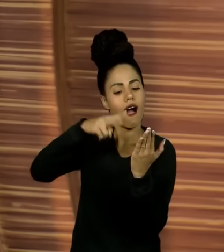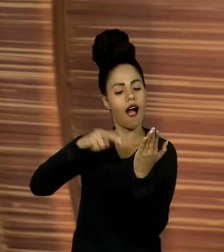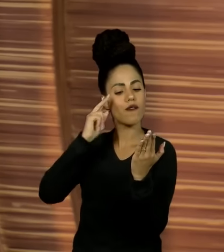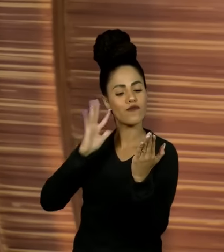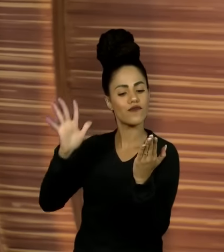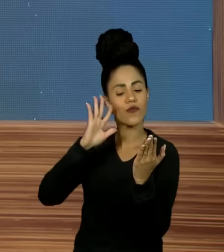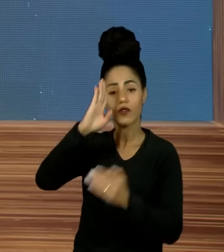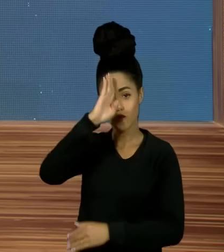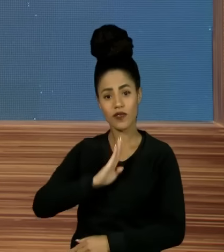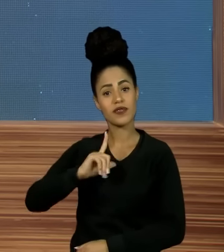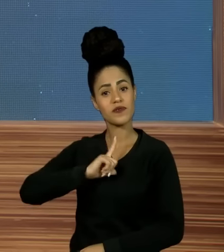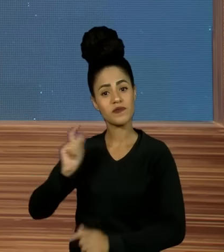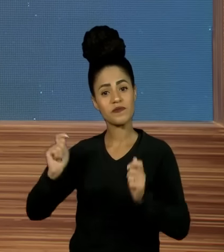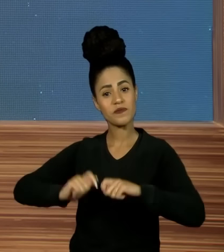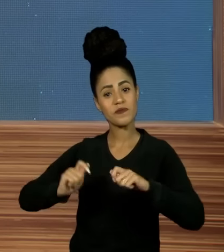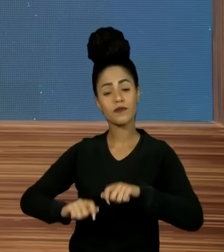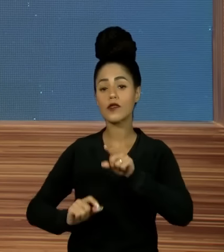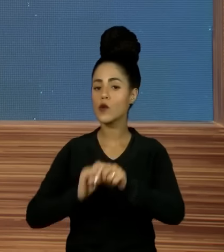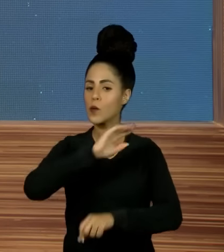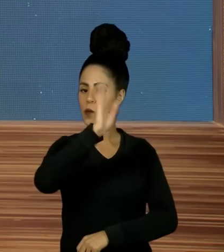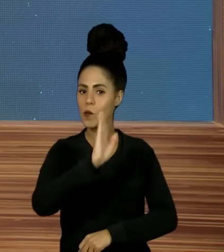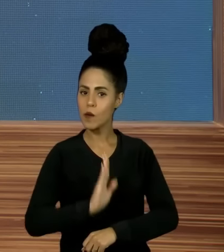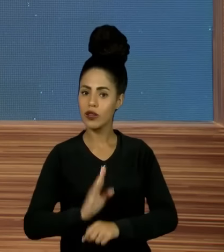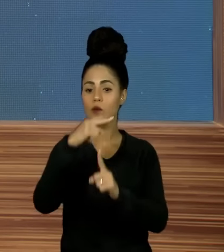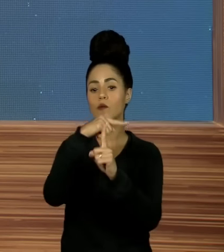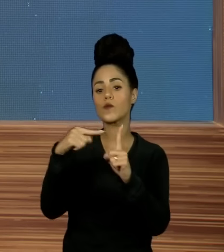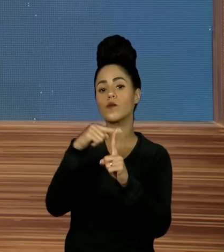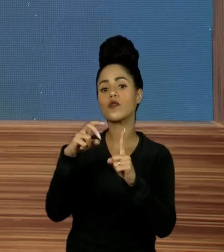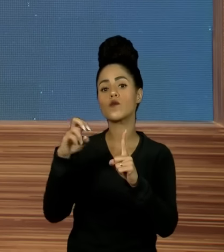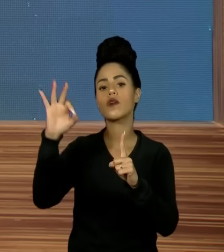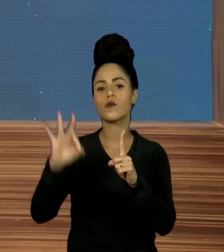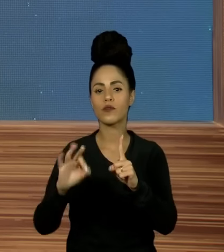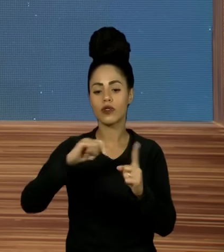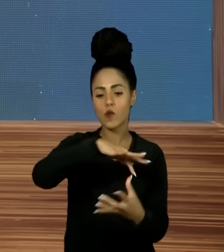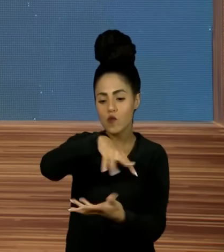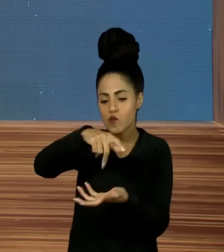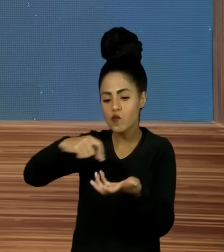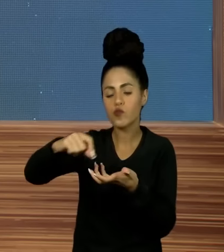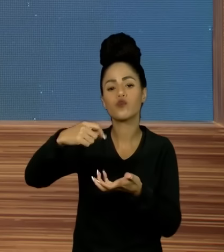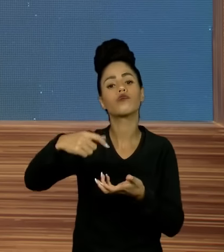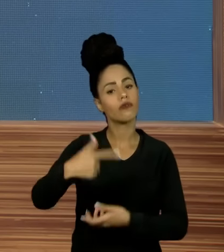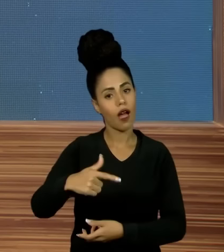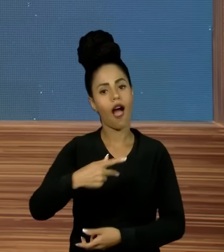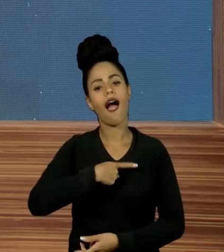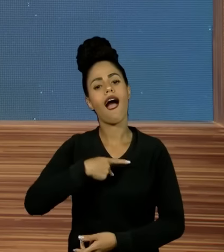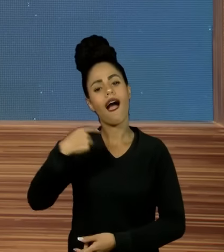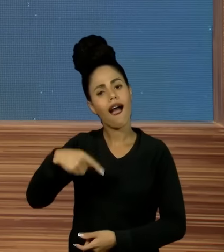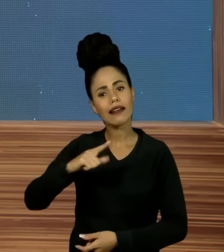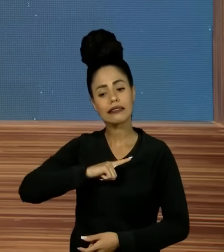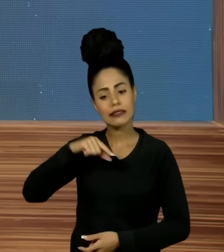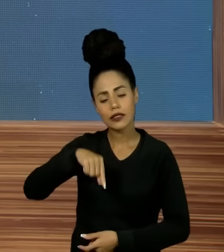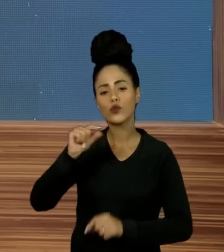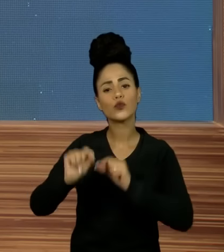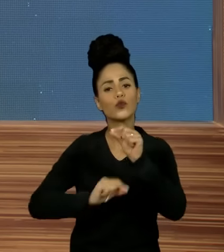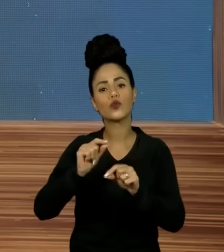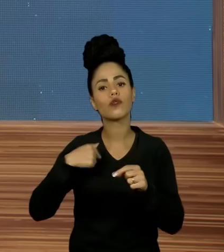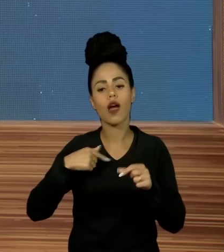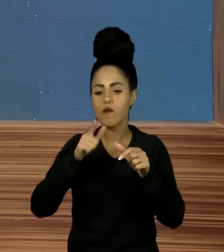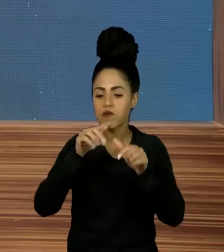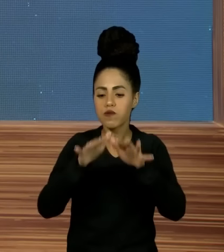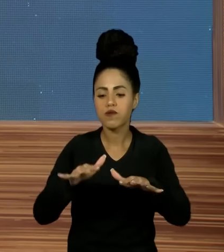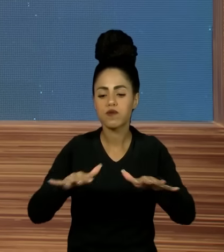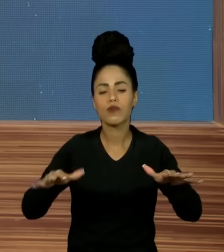de graça. O Brasil abriga mais da metade das espécies do mundo desses animais. A educação ambiental é um dos